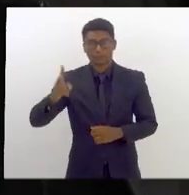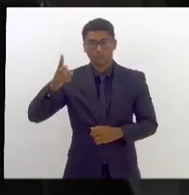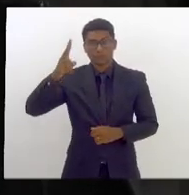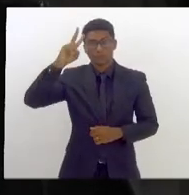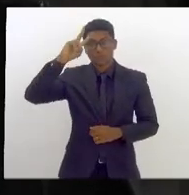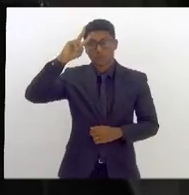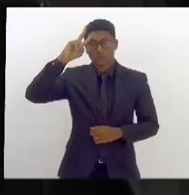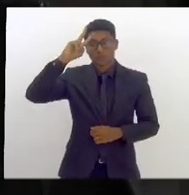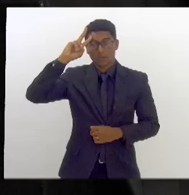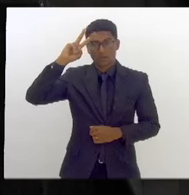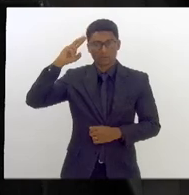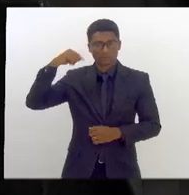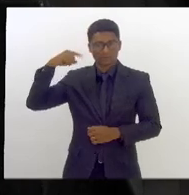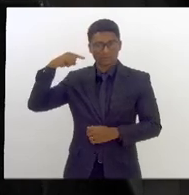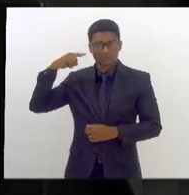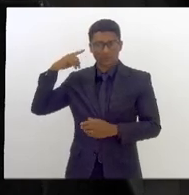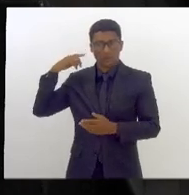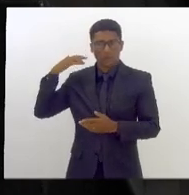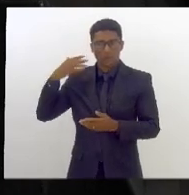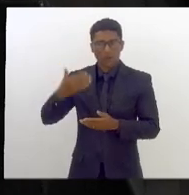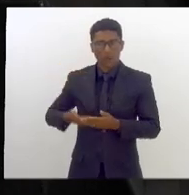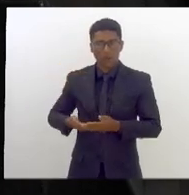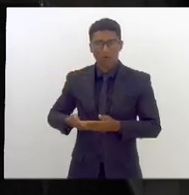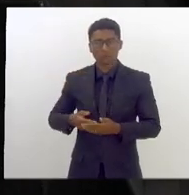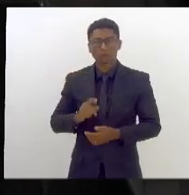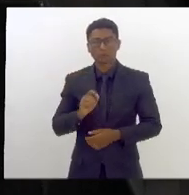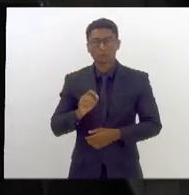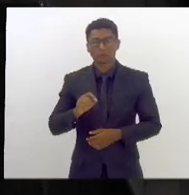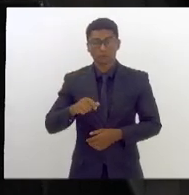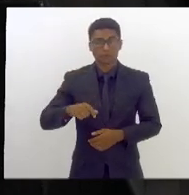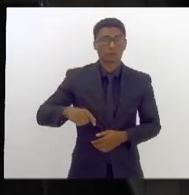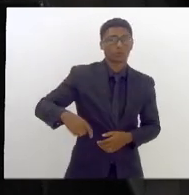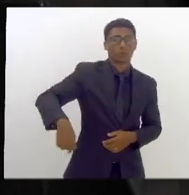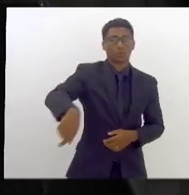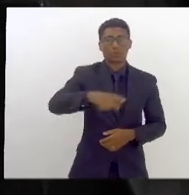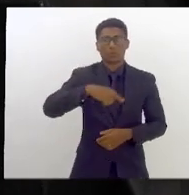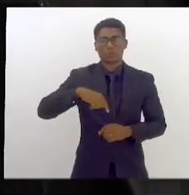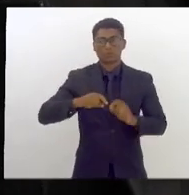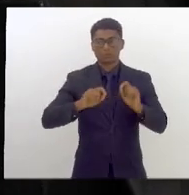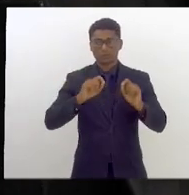para cá nós estamos ainda